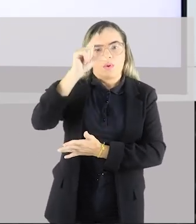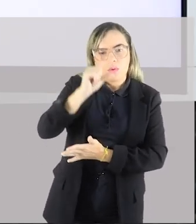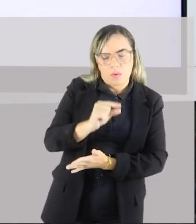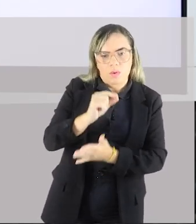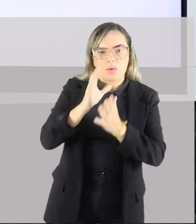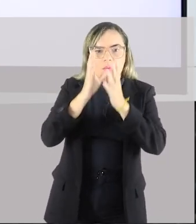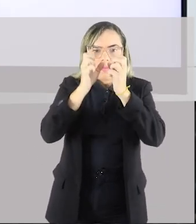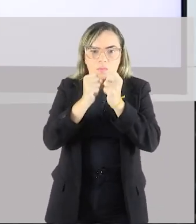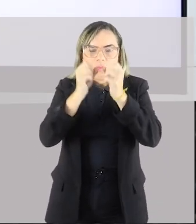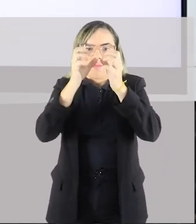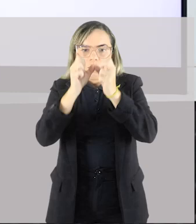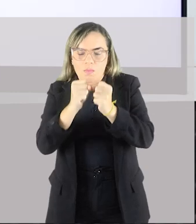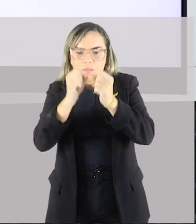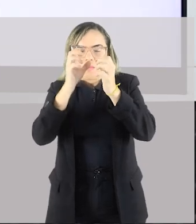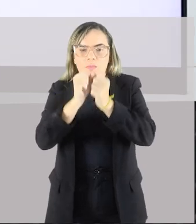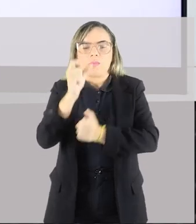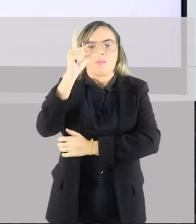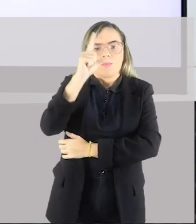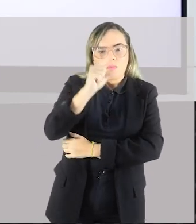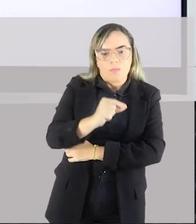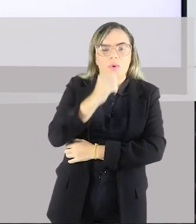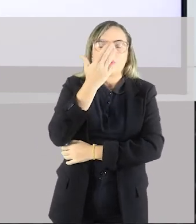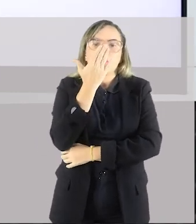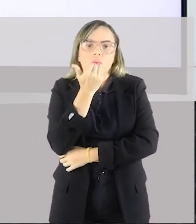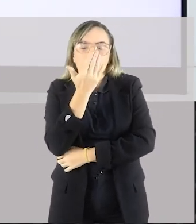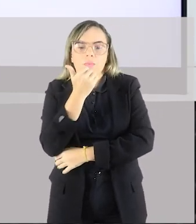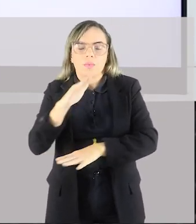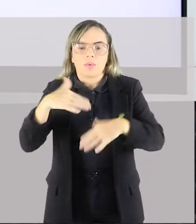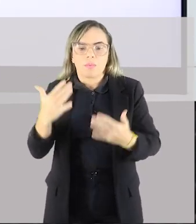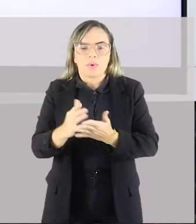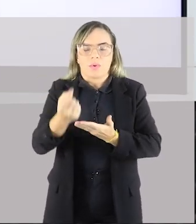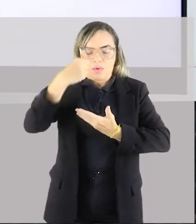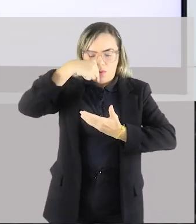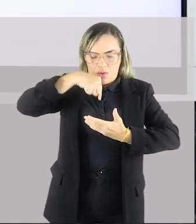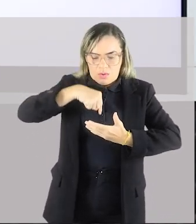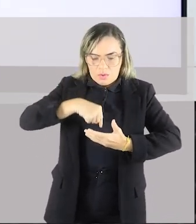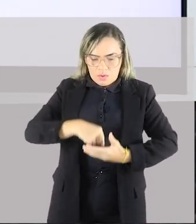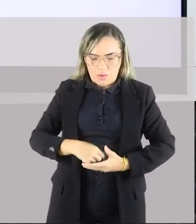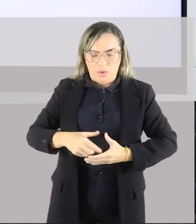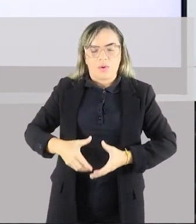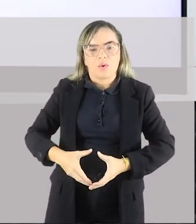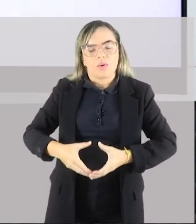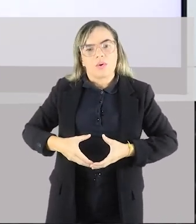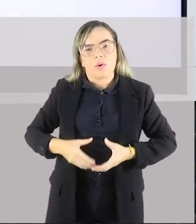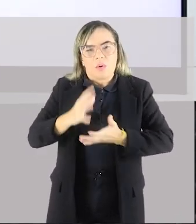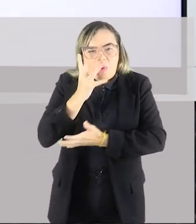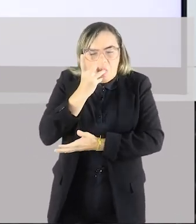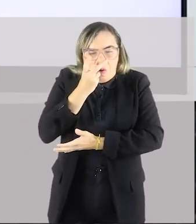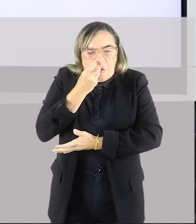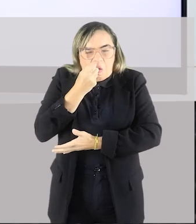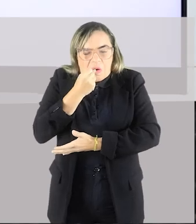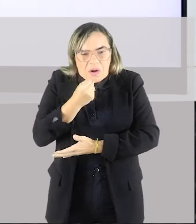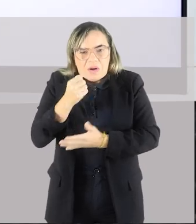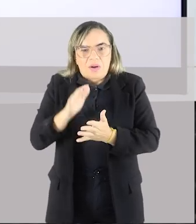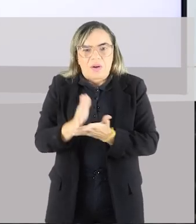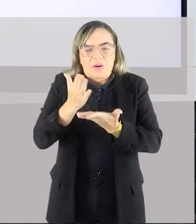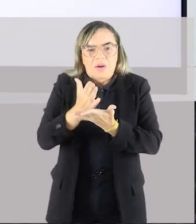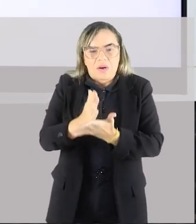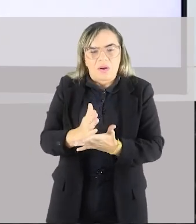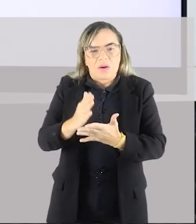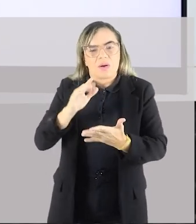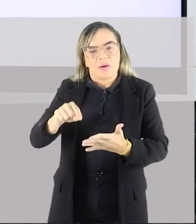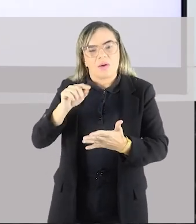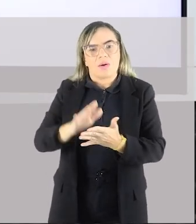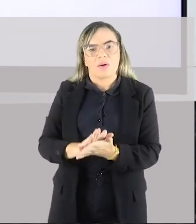diminuindo, a porção desse alimento. Quando passa pelo teu estômago, que gera uma acidez, você também está